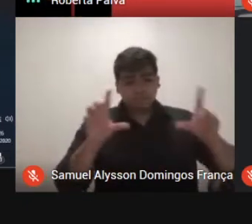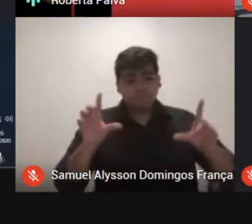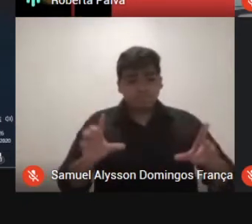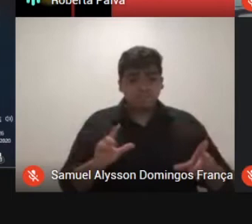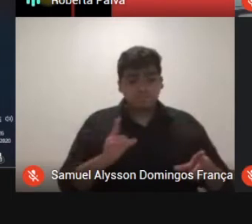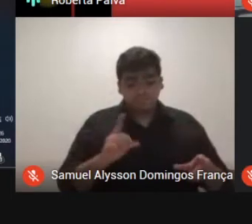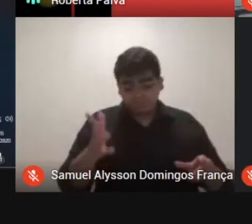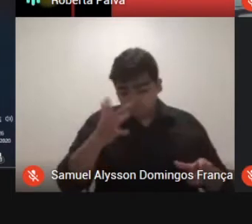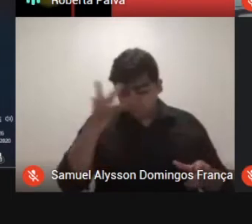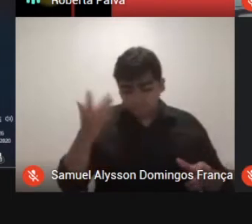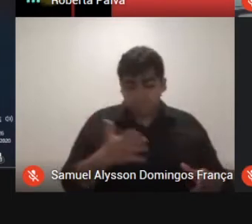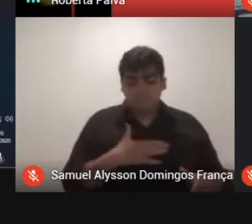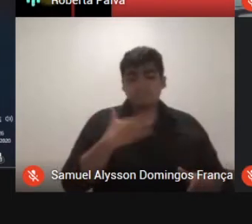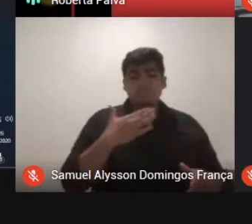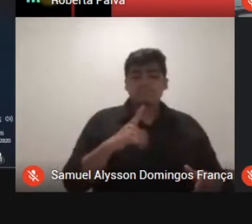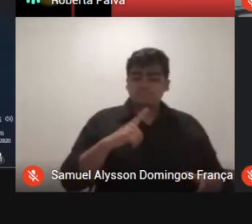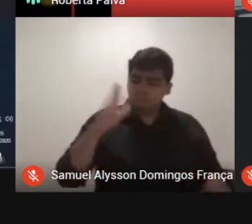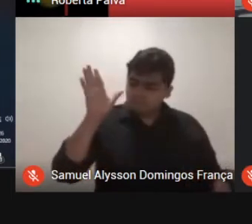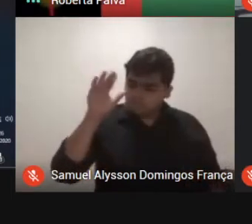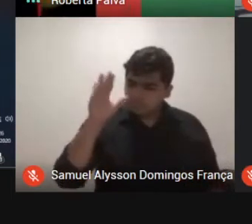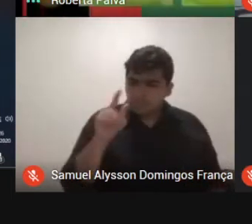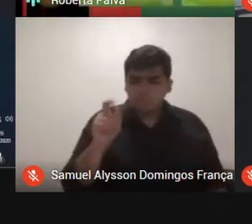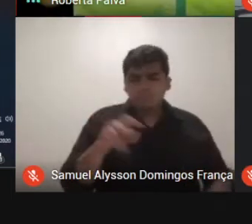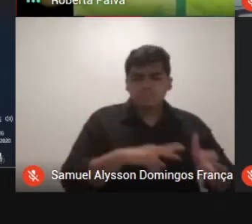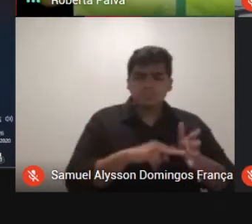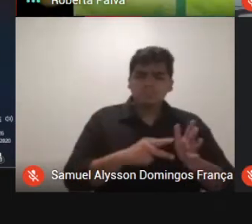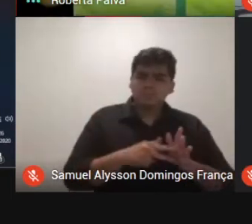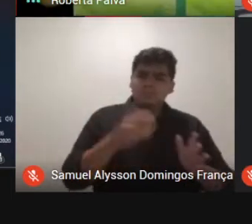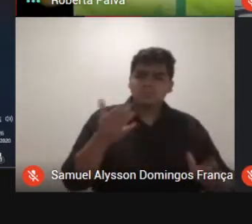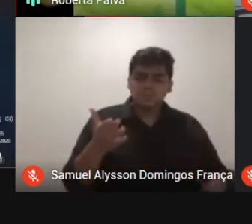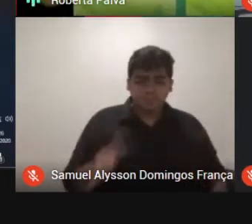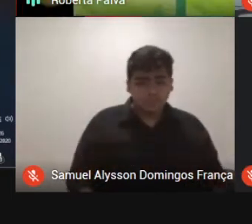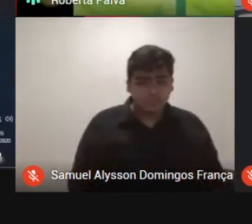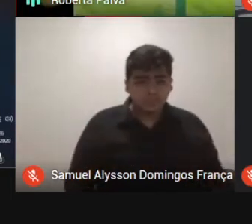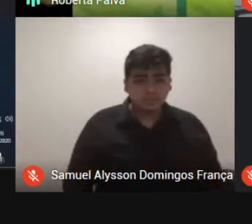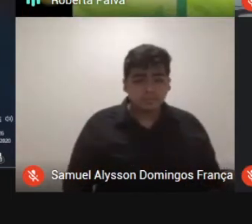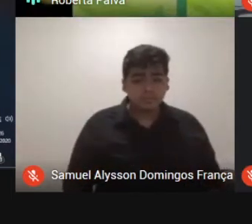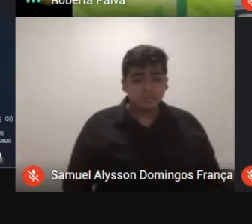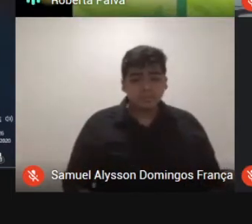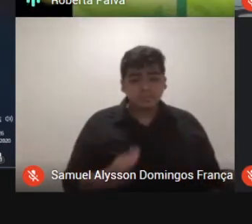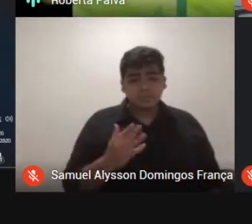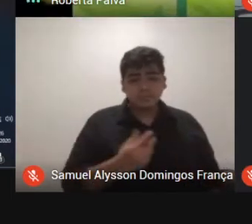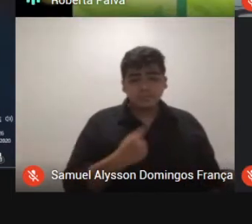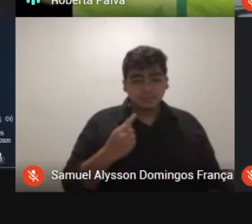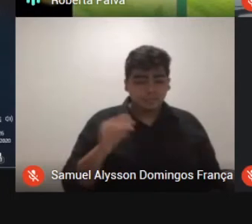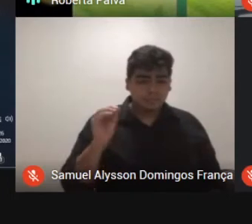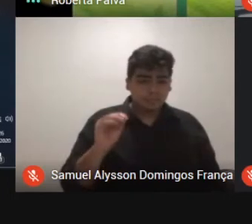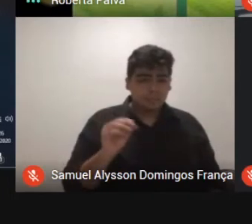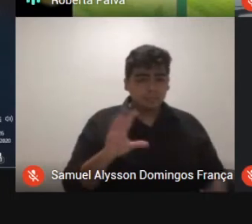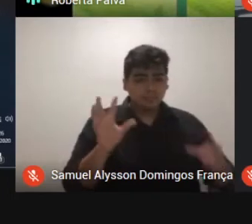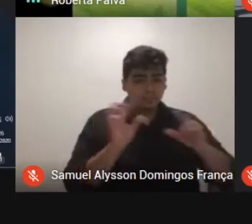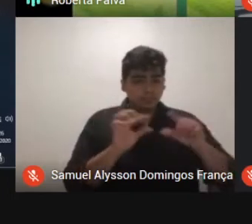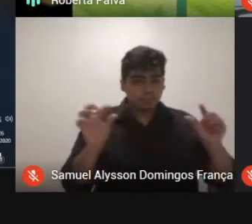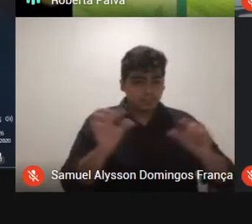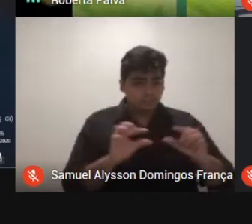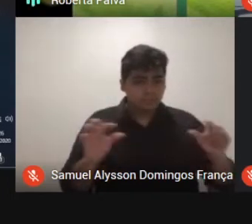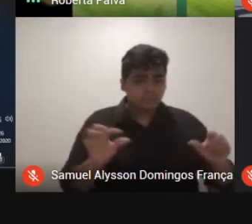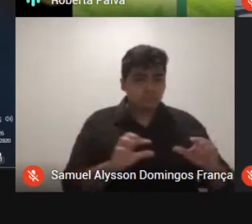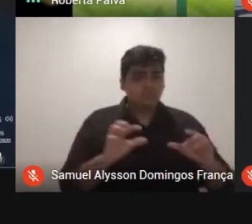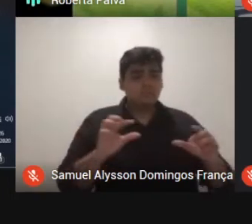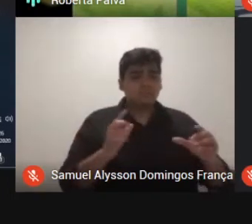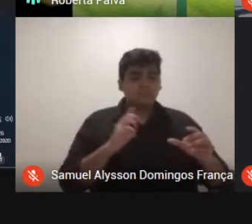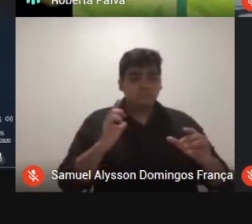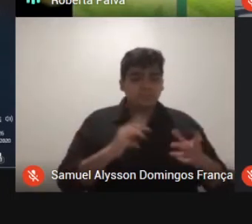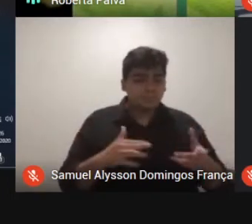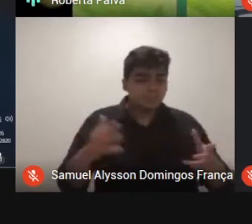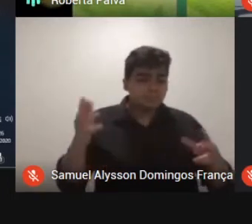pessoas ficarem curiosas, o que é isso? O que é parque, né? Então, a gente colocava frases como reduza, reusa, recicle, recupera, consegue pensar